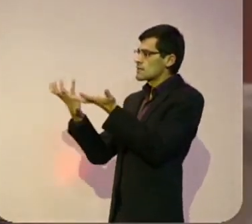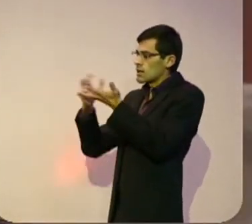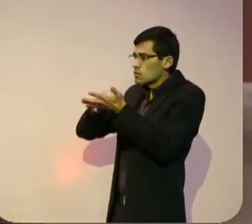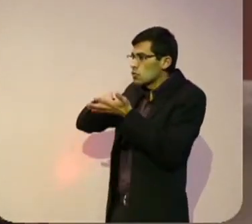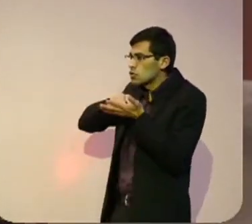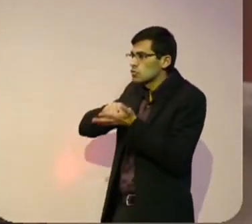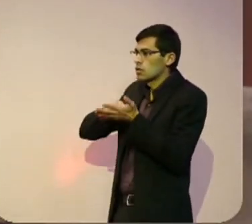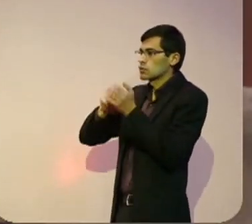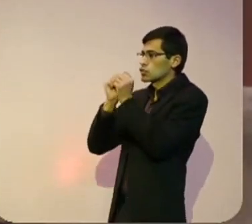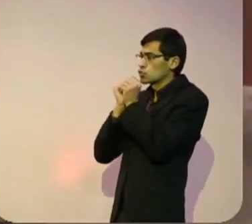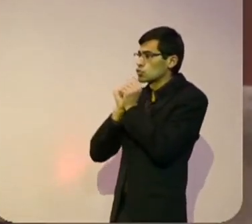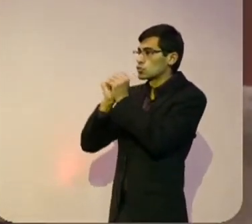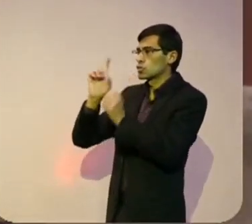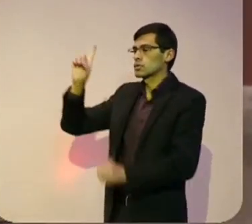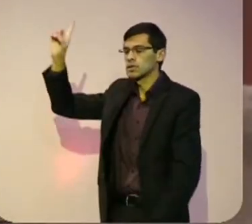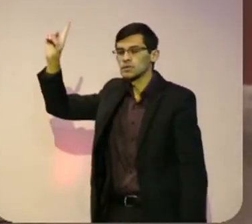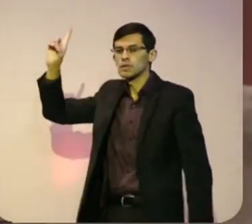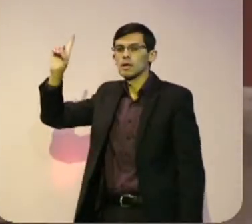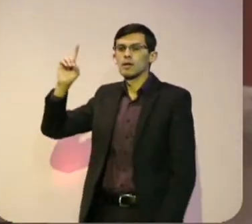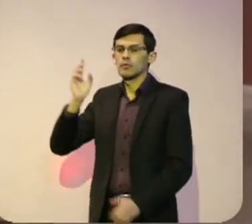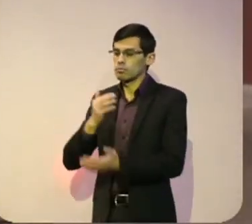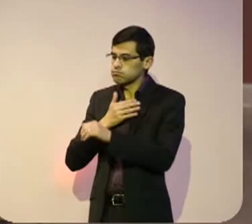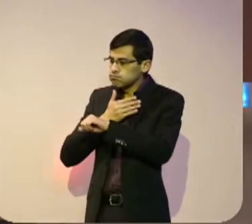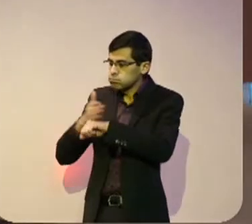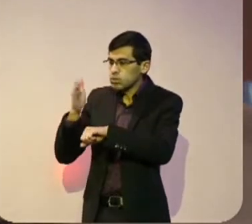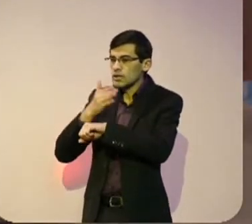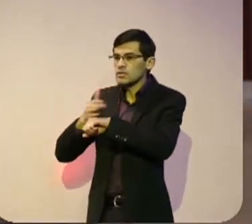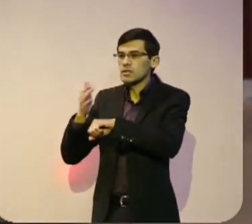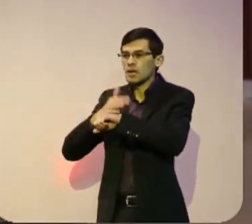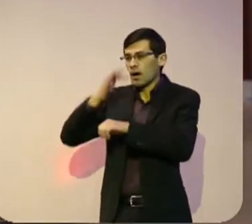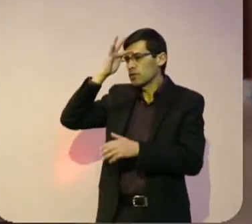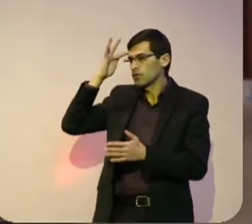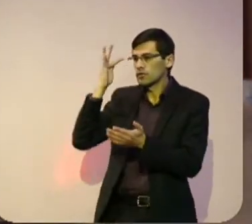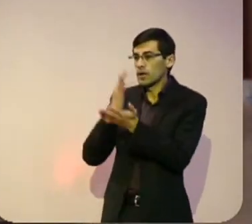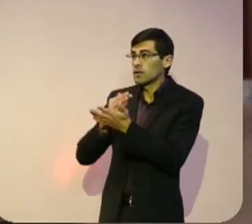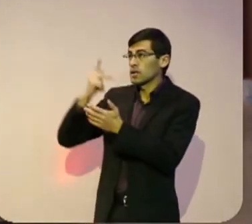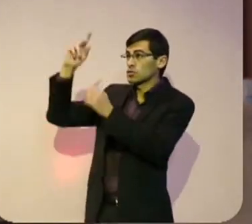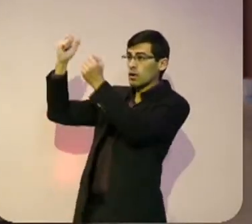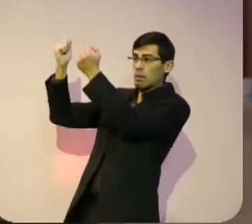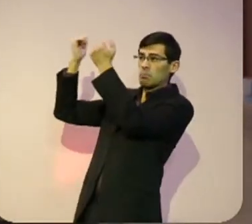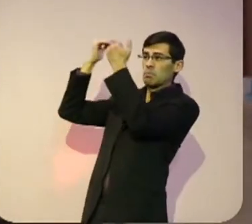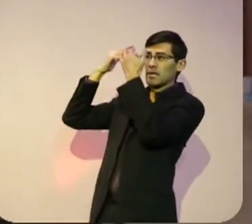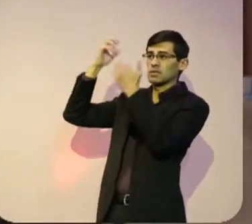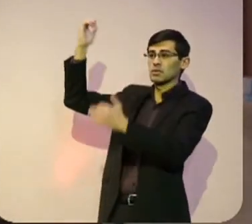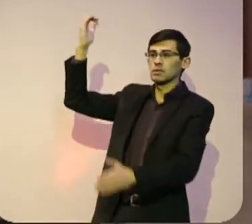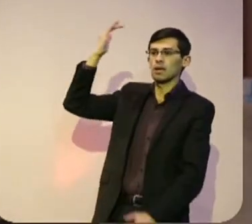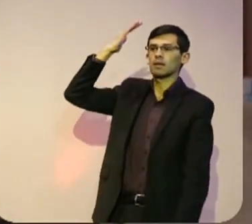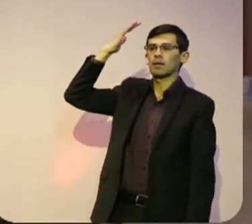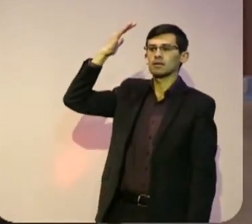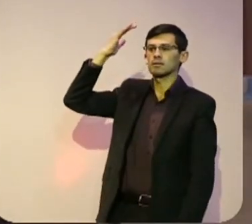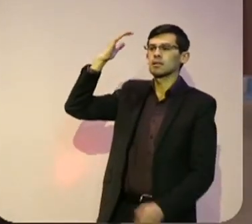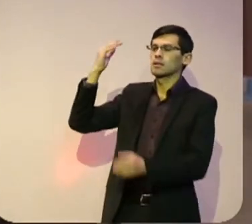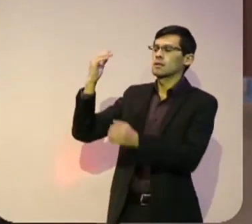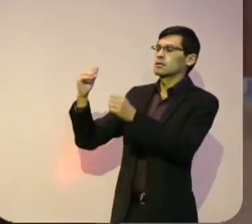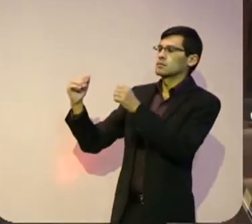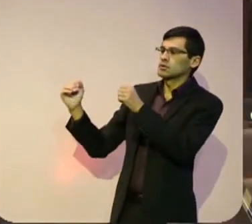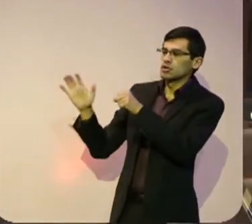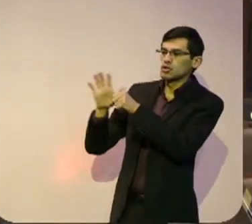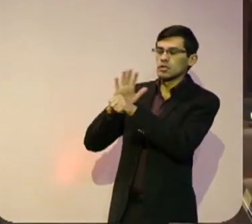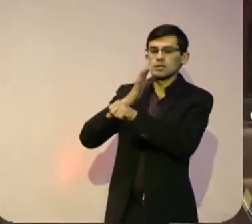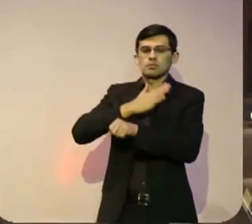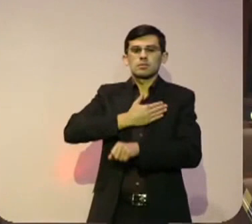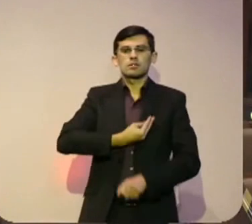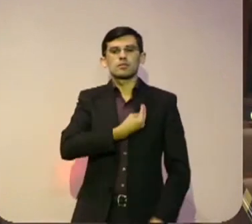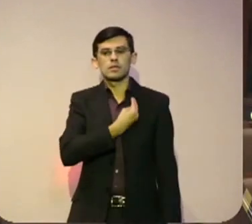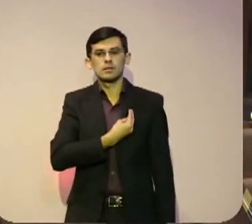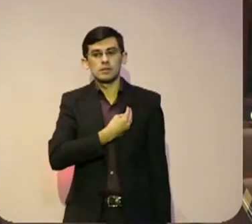permanecerei contigo, vou dar próximos passos contigo, e que a tua bênção e a tua graça me alcancem.